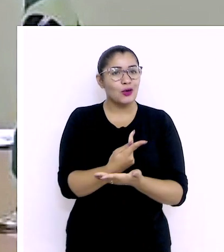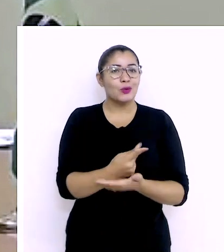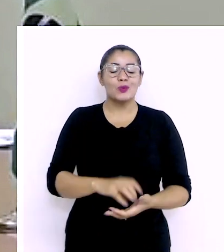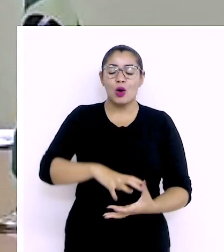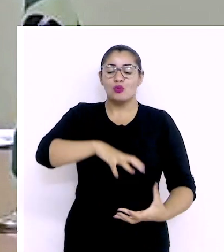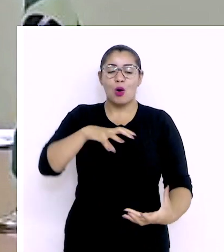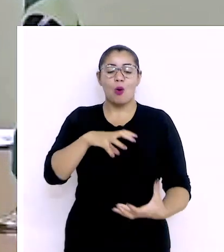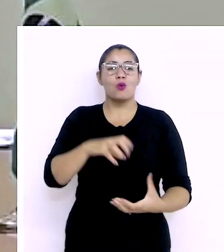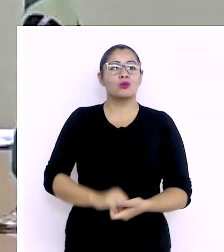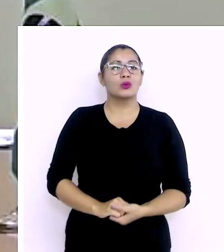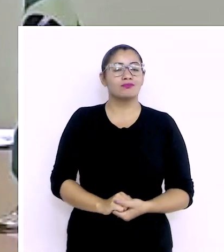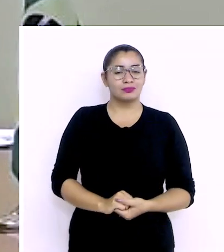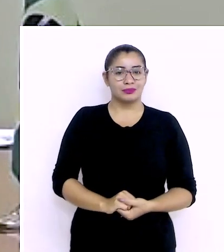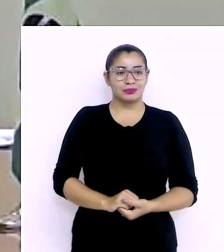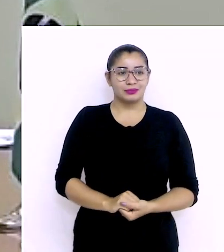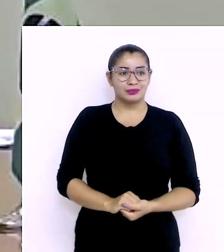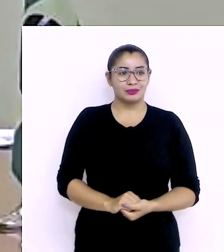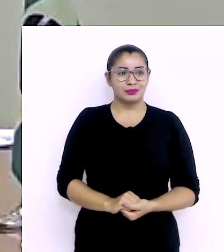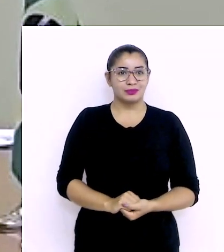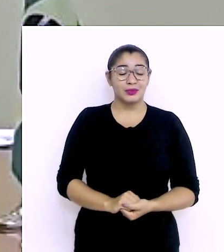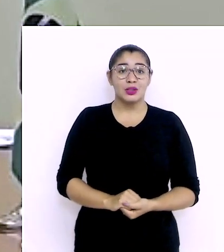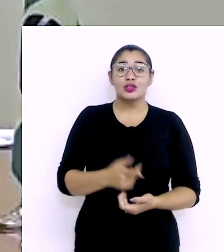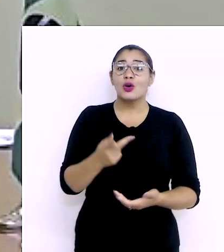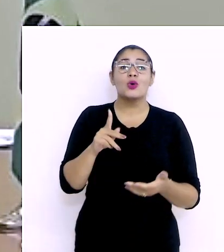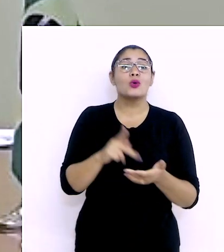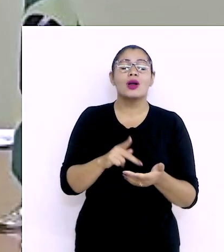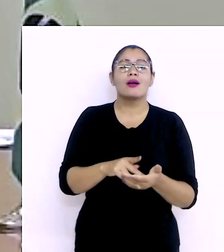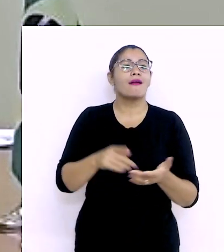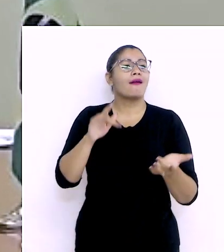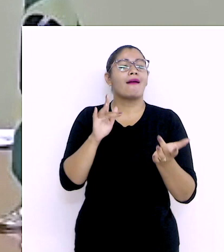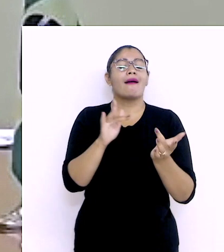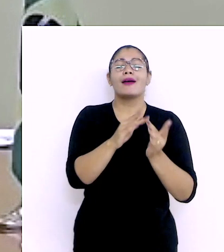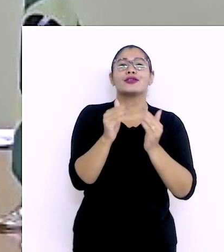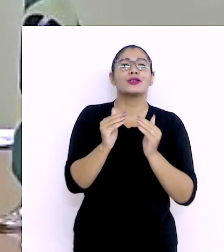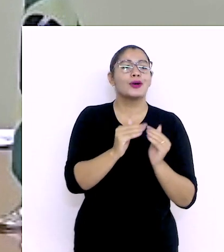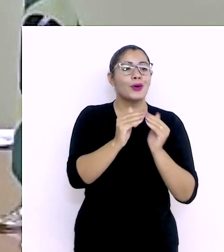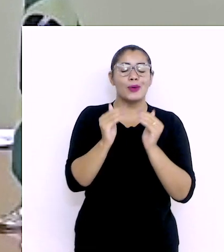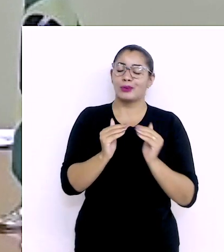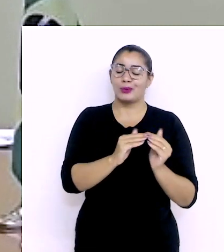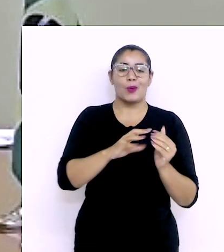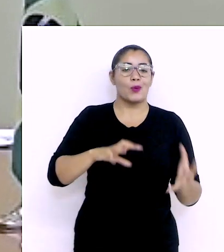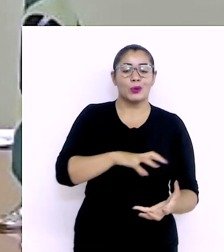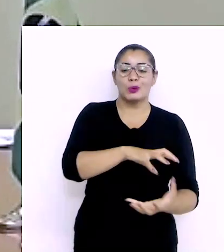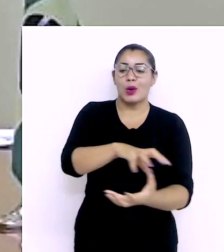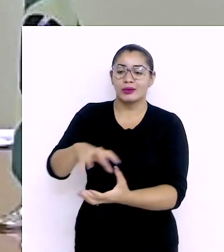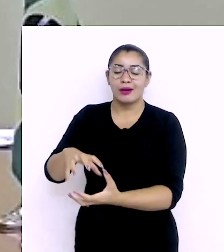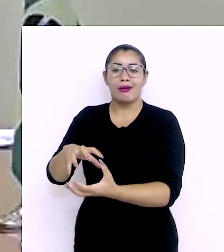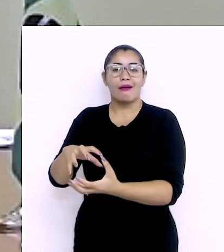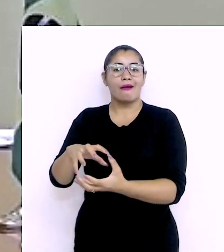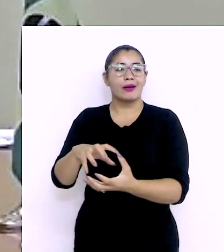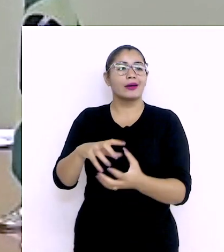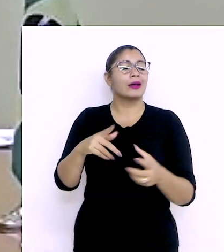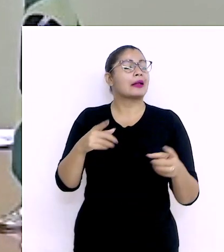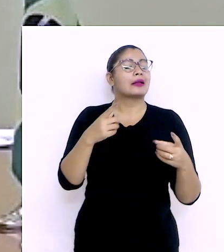de gases de efeito estufa, por exemplo. Então, qualquer acordo internacional que vise a combater o aquecimento precisa contar